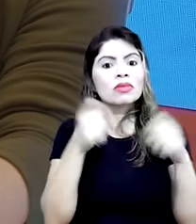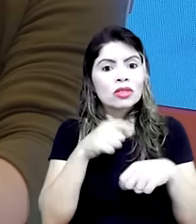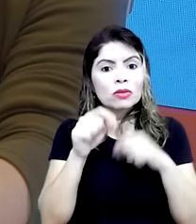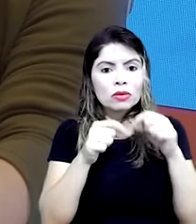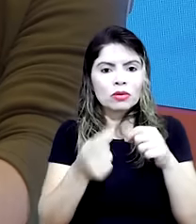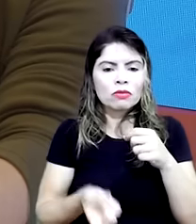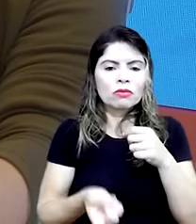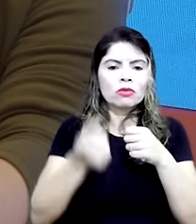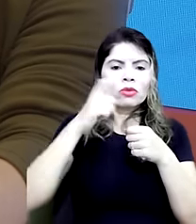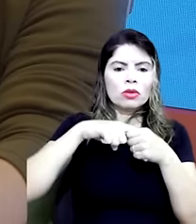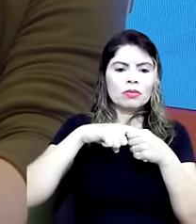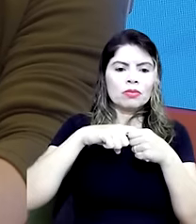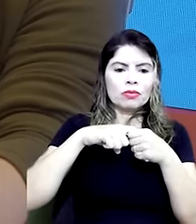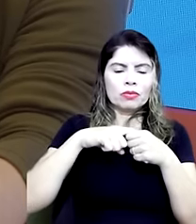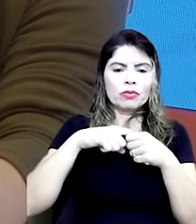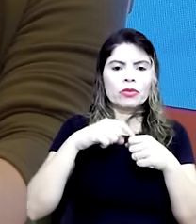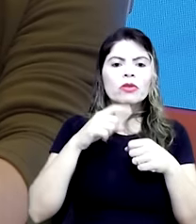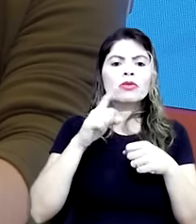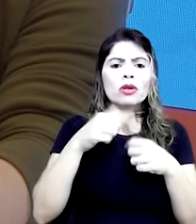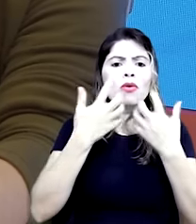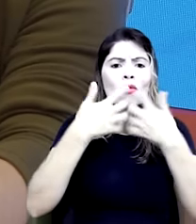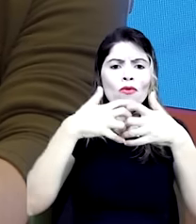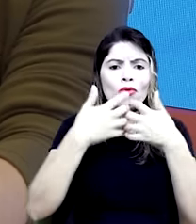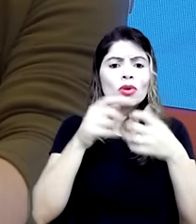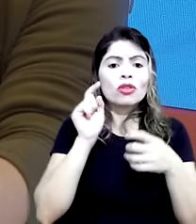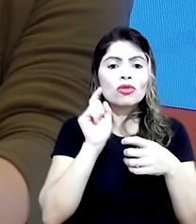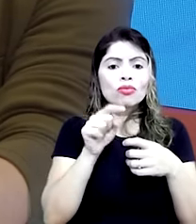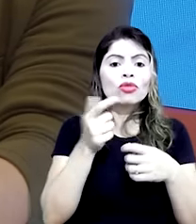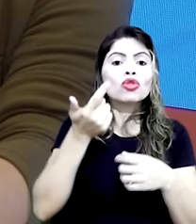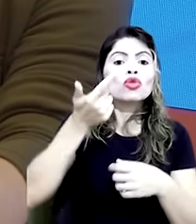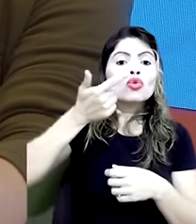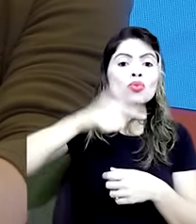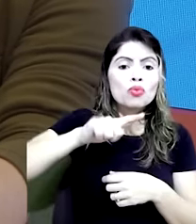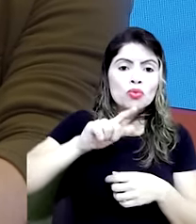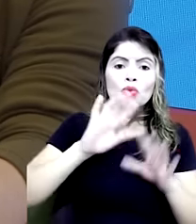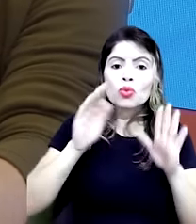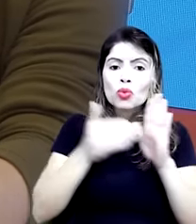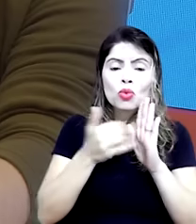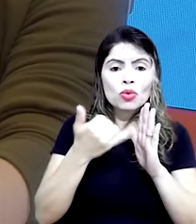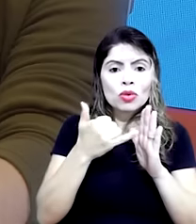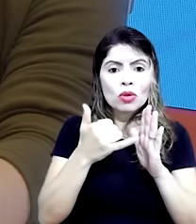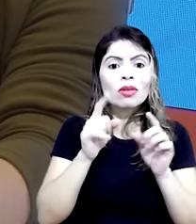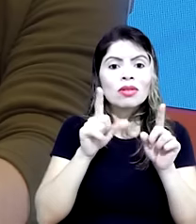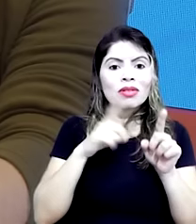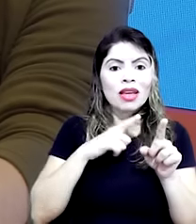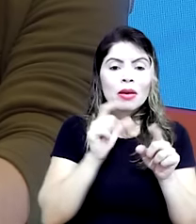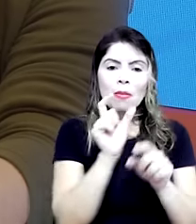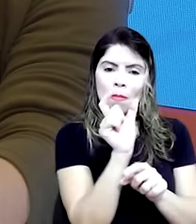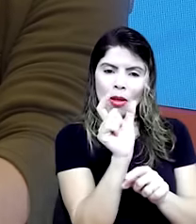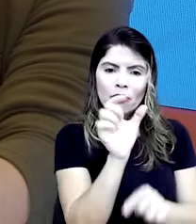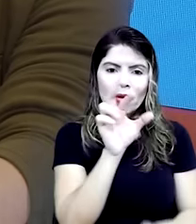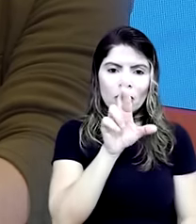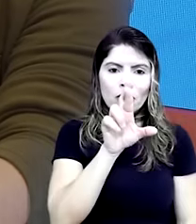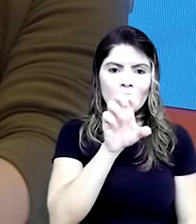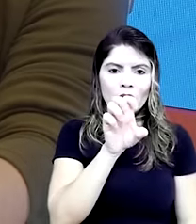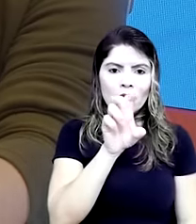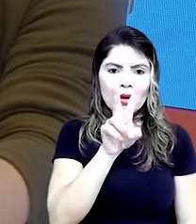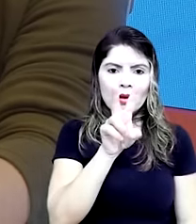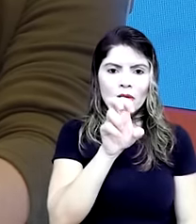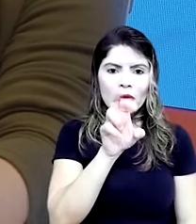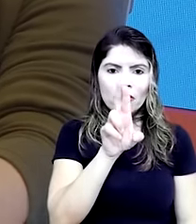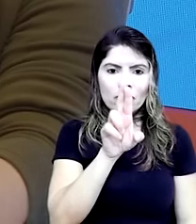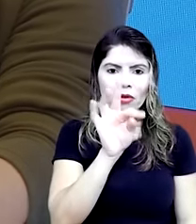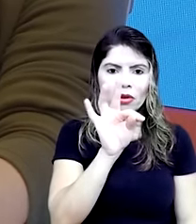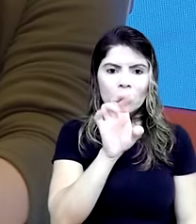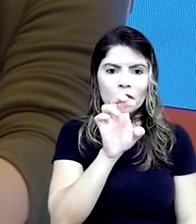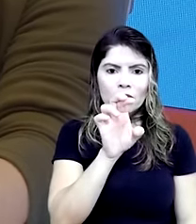todas os celulares TM alguma opção lá reverter né você volta a como a foto estava Originalmente Então aquela imagem ela não deixa